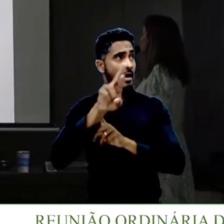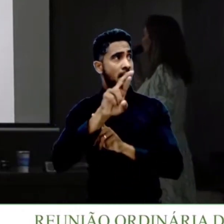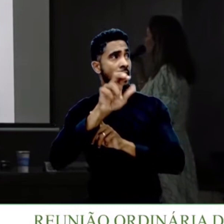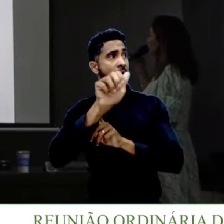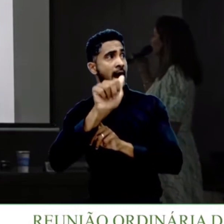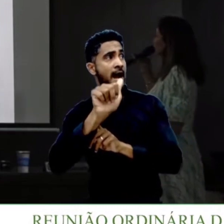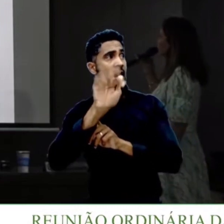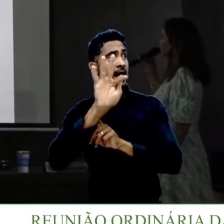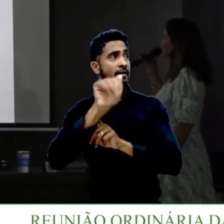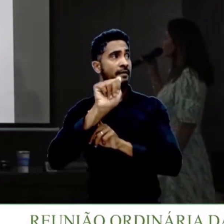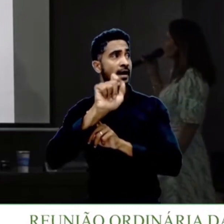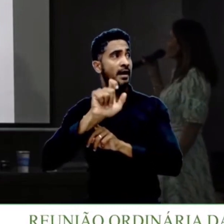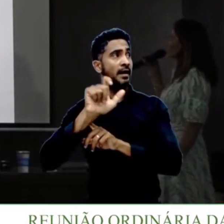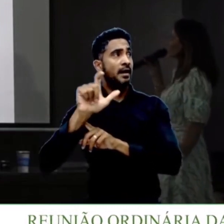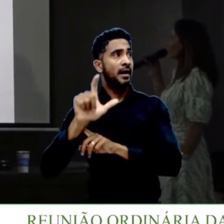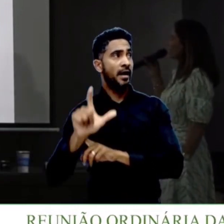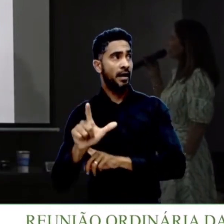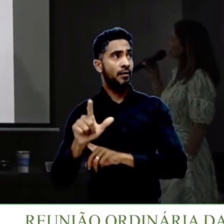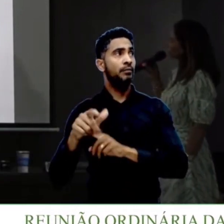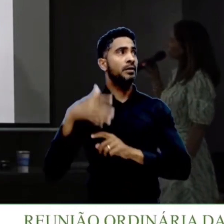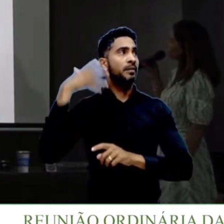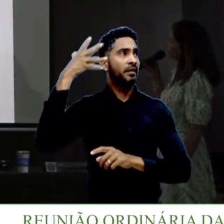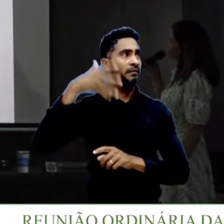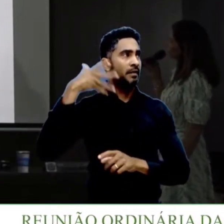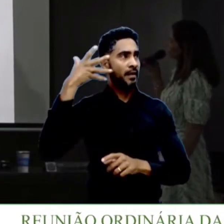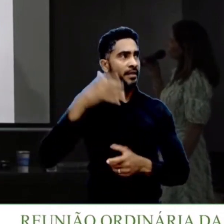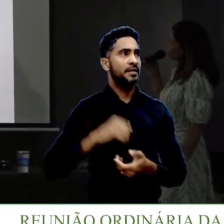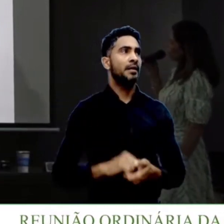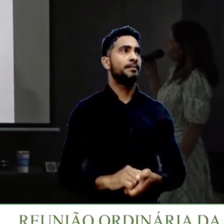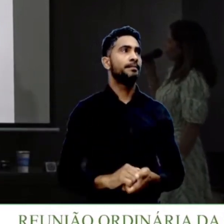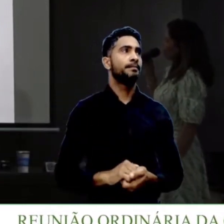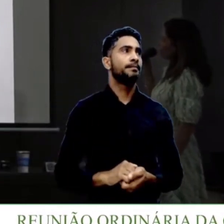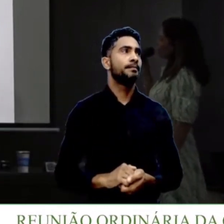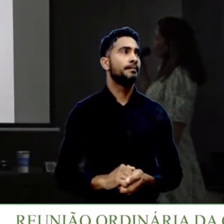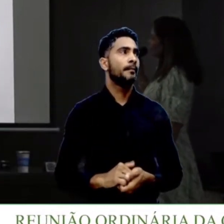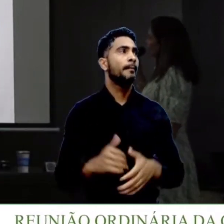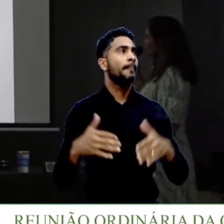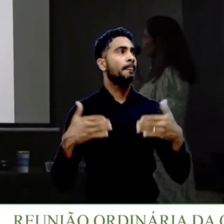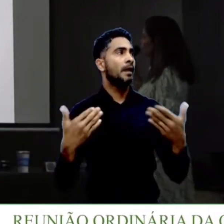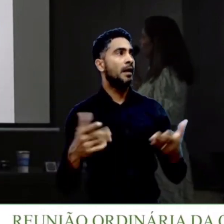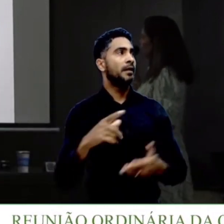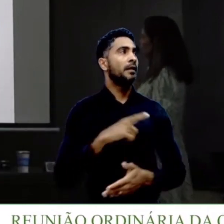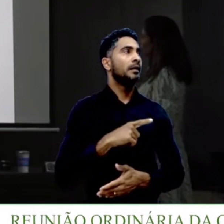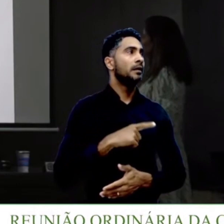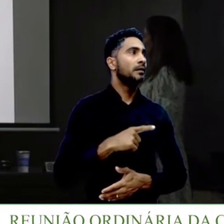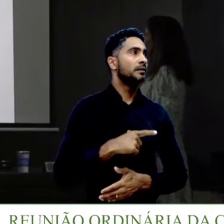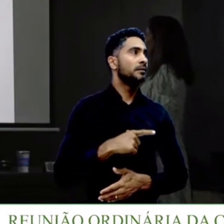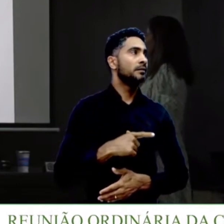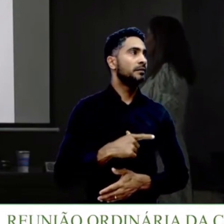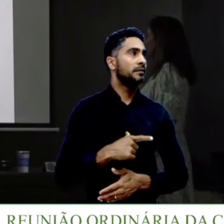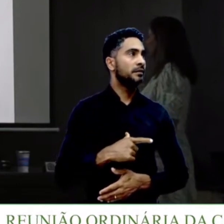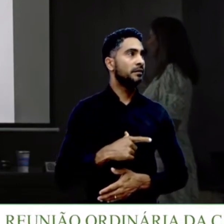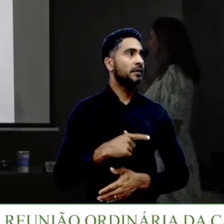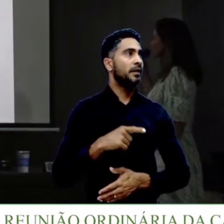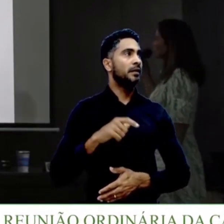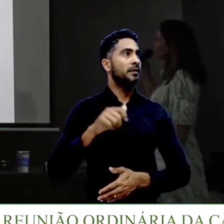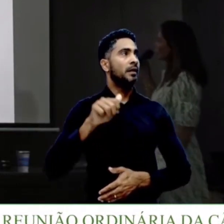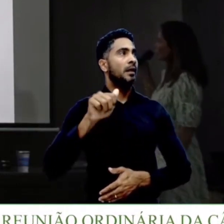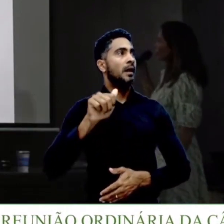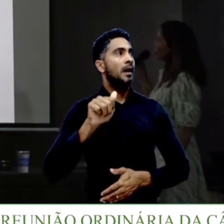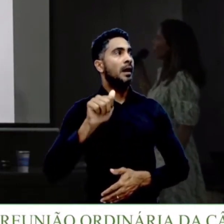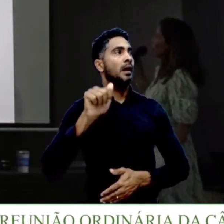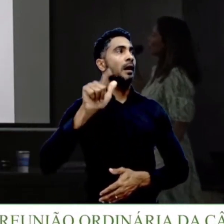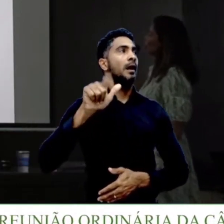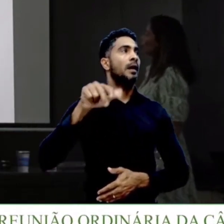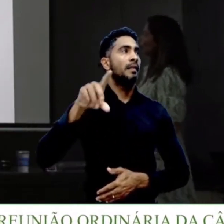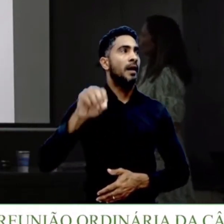a Hilda Loski, que também vão palestrar. E aí vem aí o pessoal que vem de fora, Fernando Haddad,